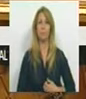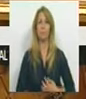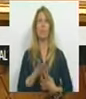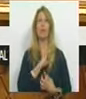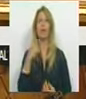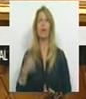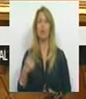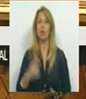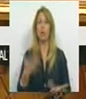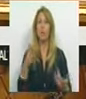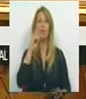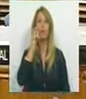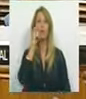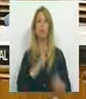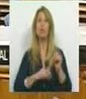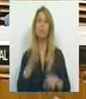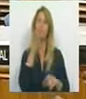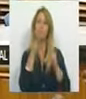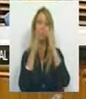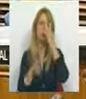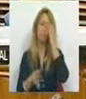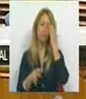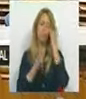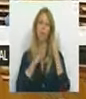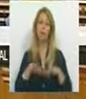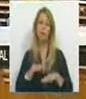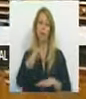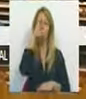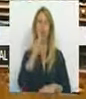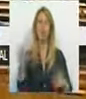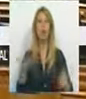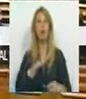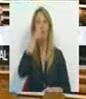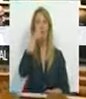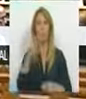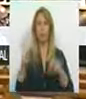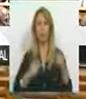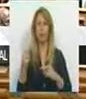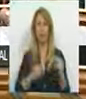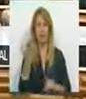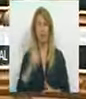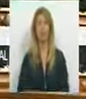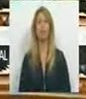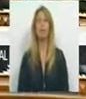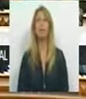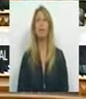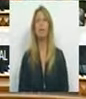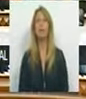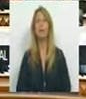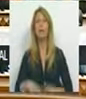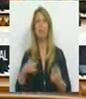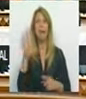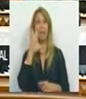Sr. Presidente, Srs. Senhores Deputados, Srs. Membros do Governo, Sr. Ministro das Finanças, ao longo